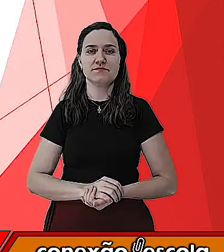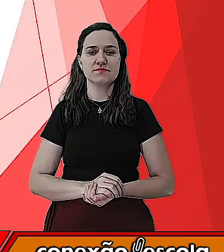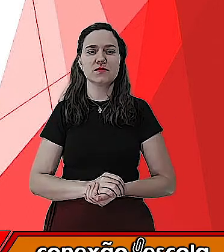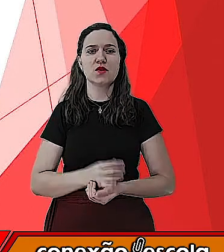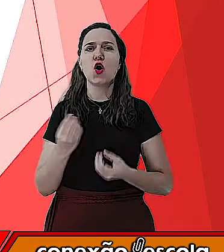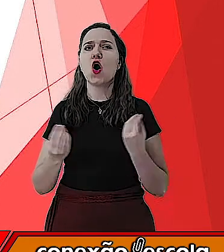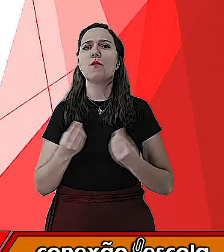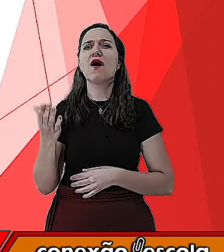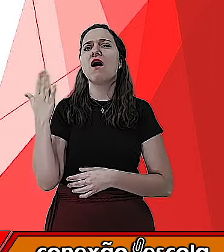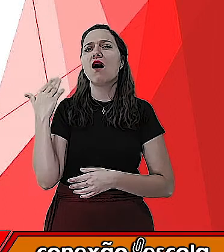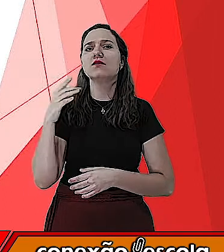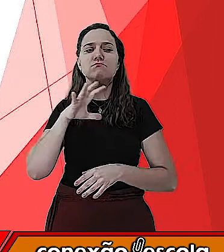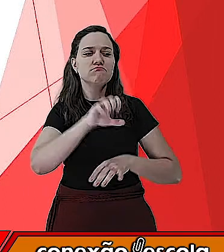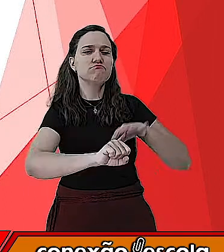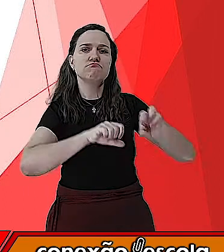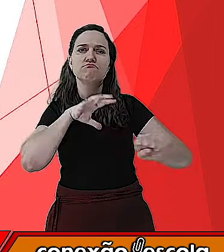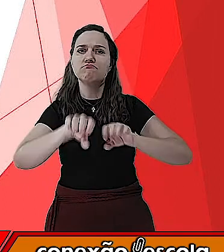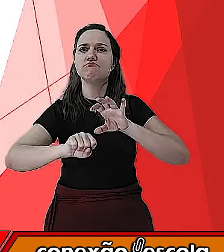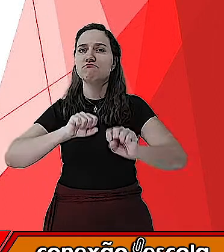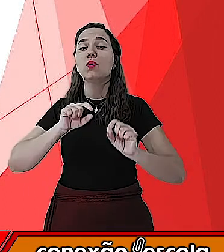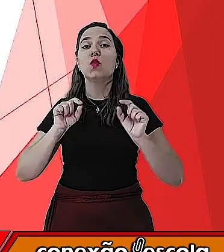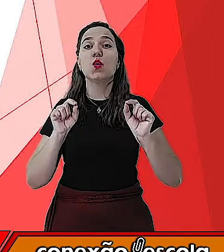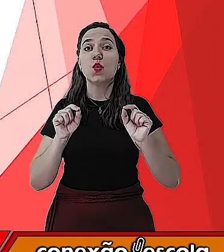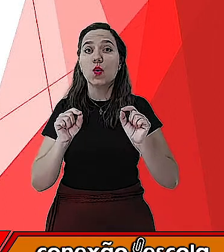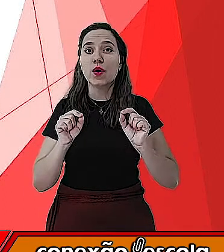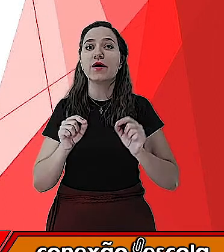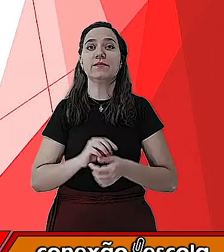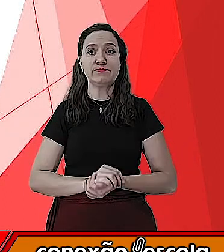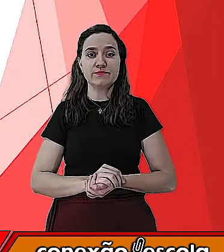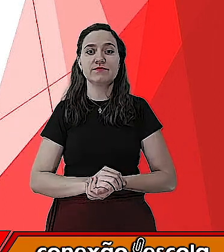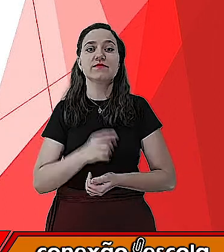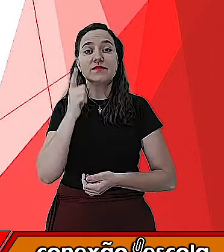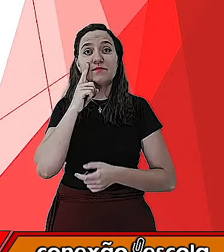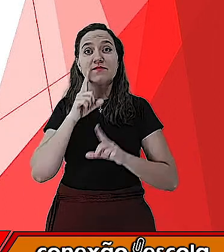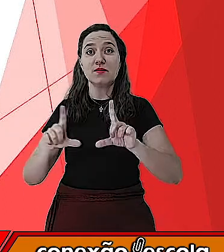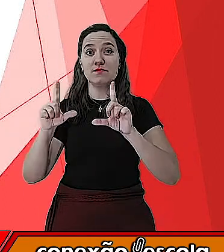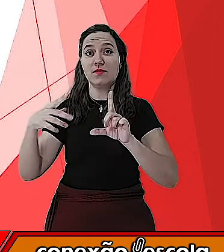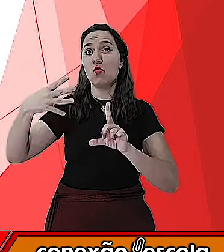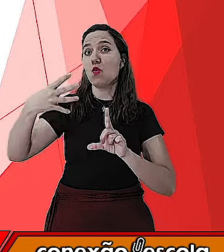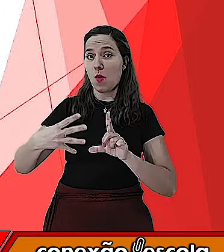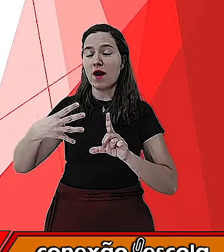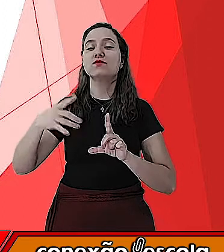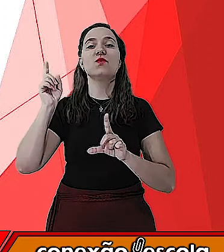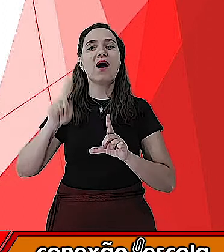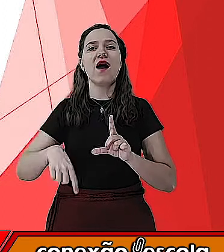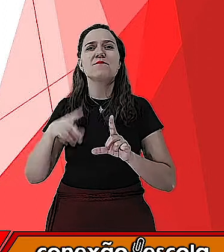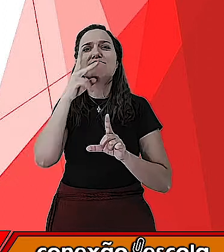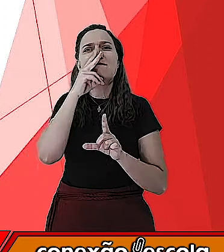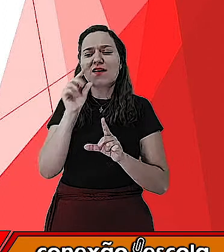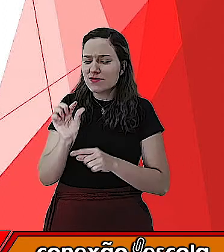Como era a colheita? Ah, gente, olha o café na imagem 4, ele é um